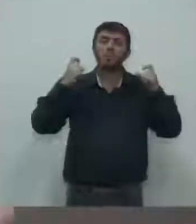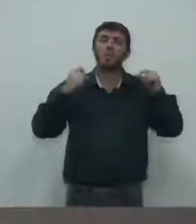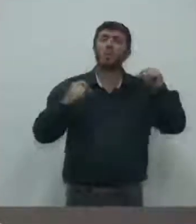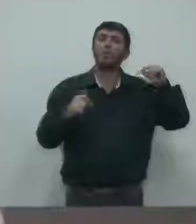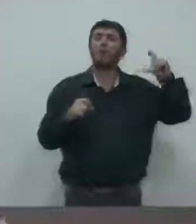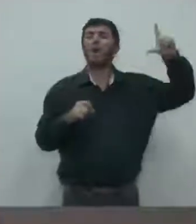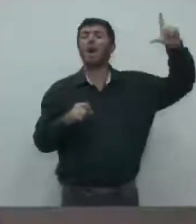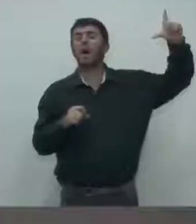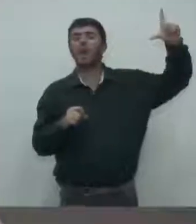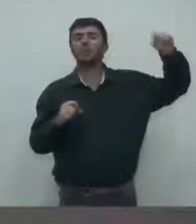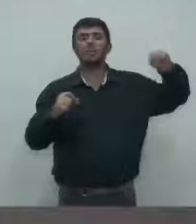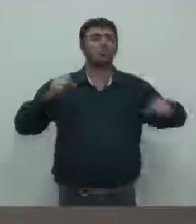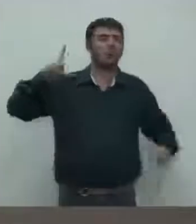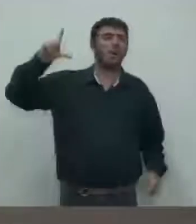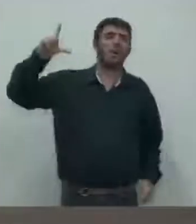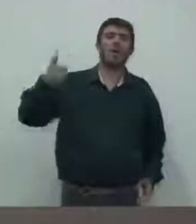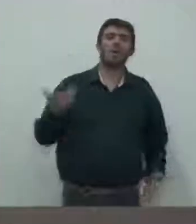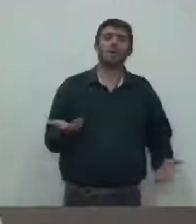excesso de